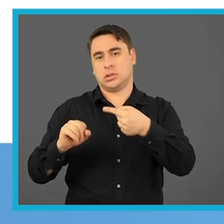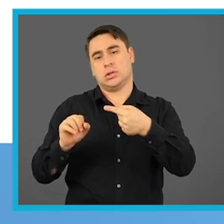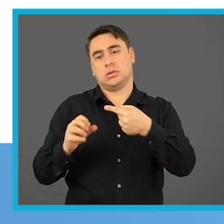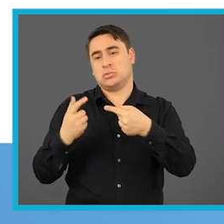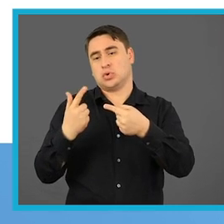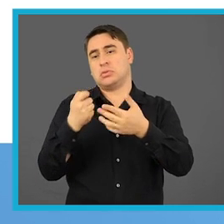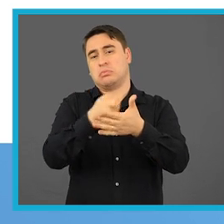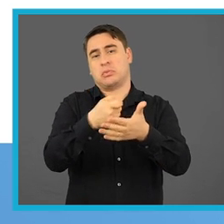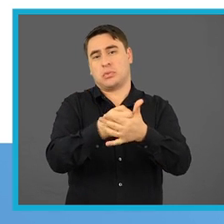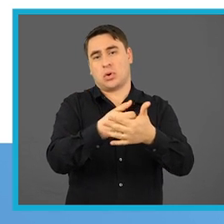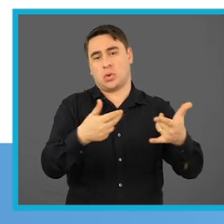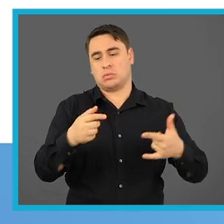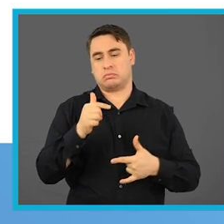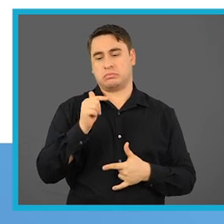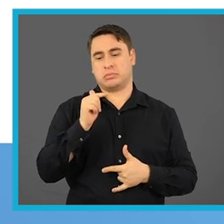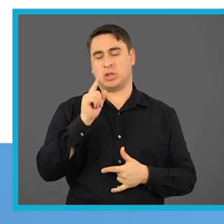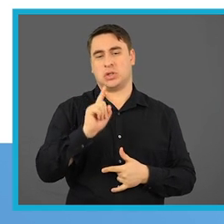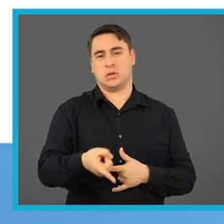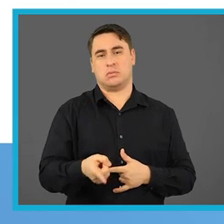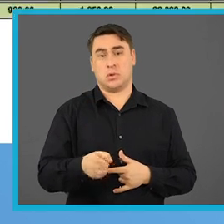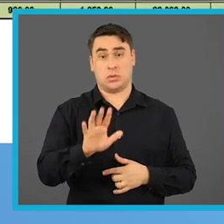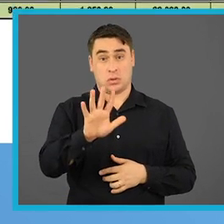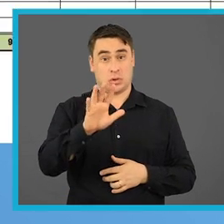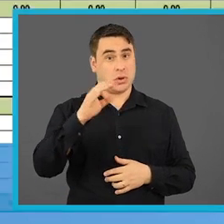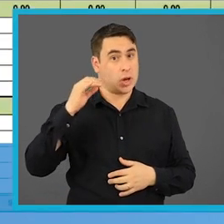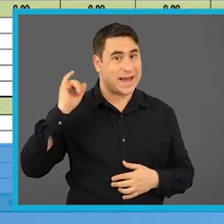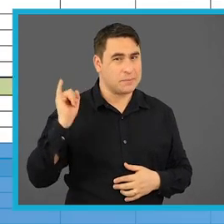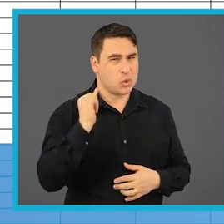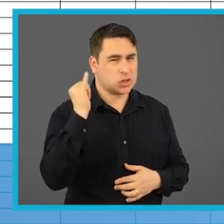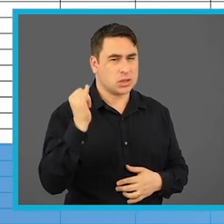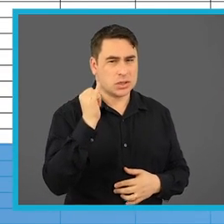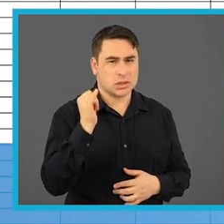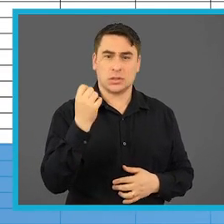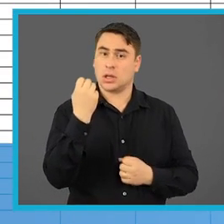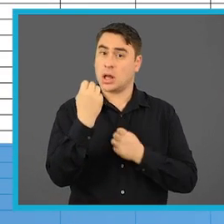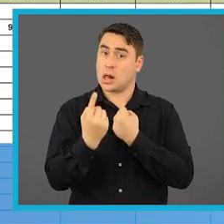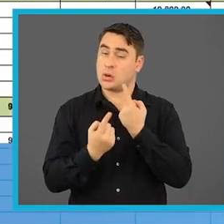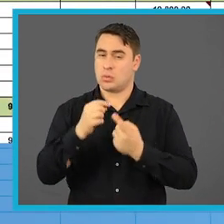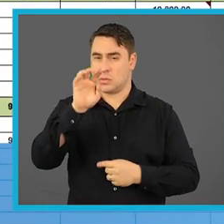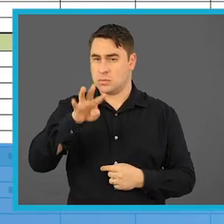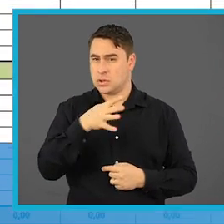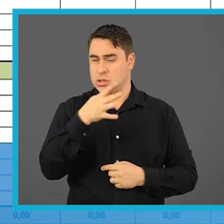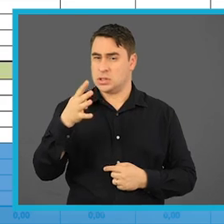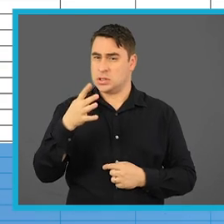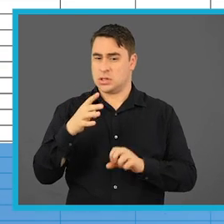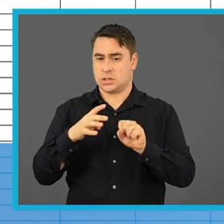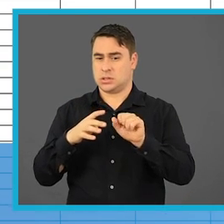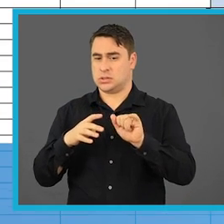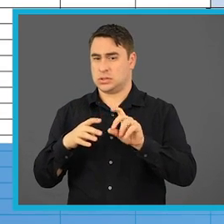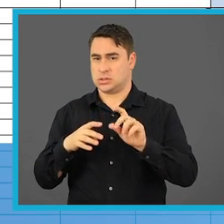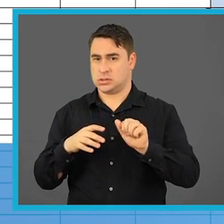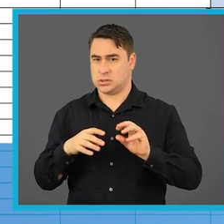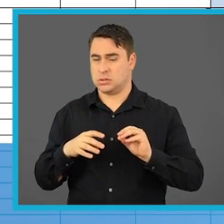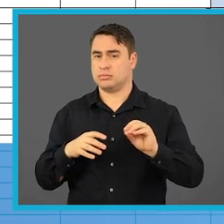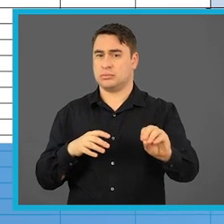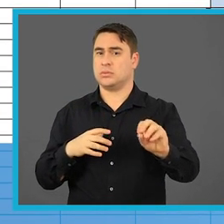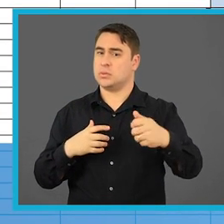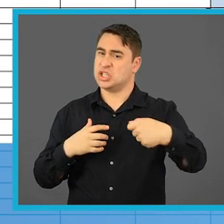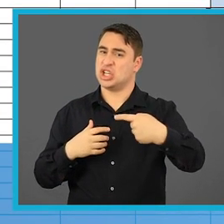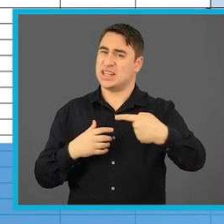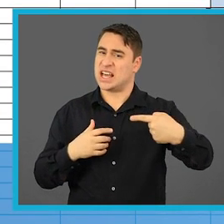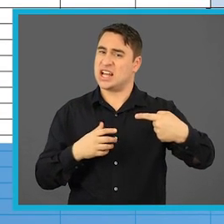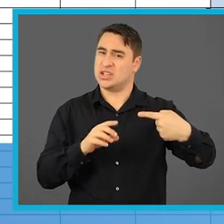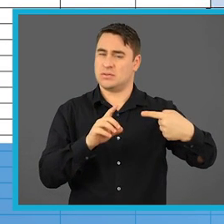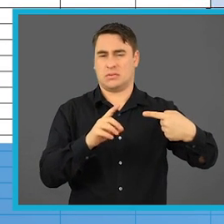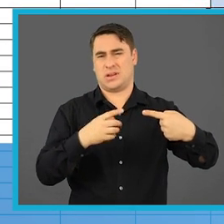das saídas do dia, 7.000. Uma coisa importante: algumas planilhas, na saída, você tem que entrar com o